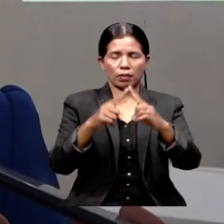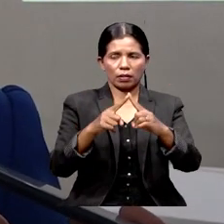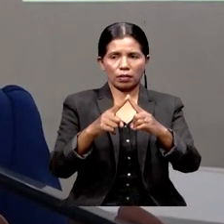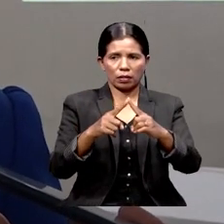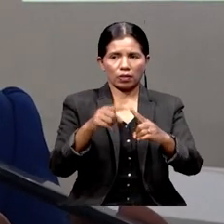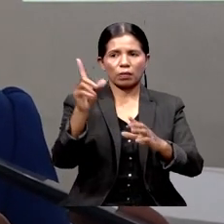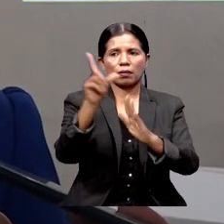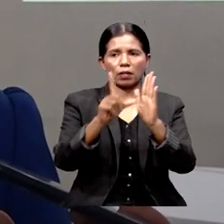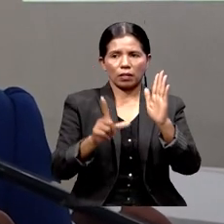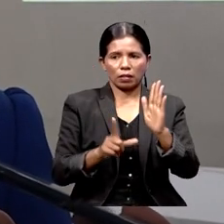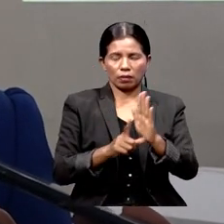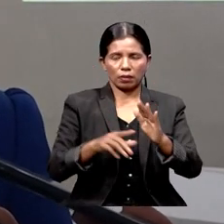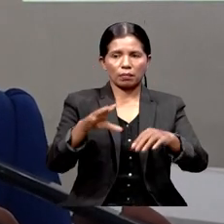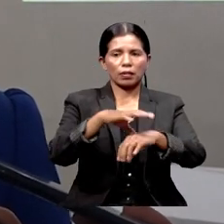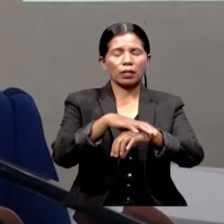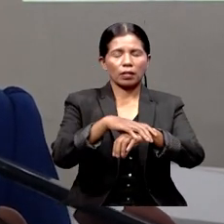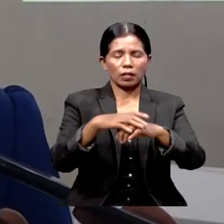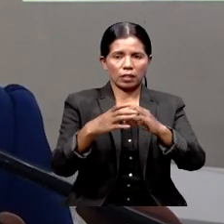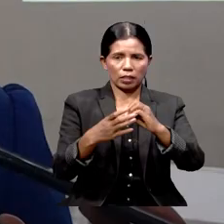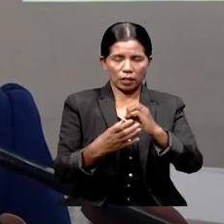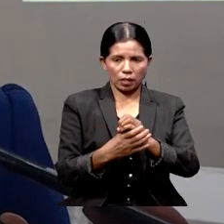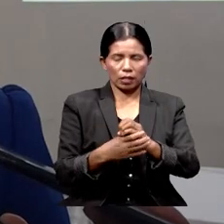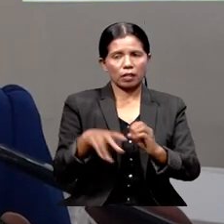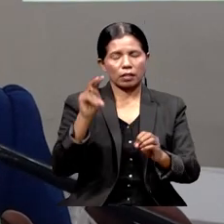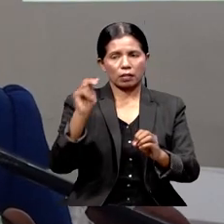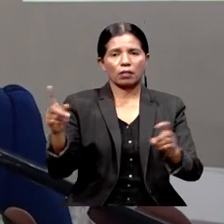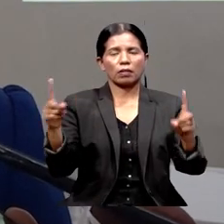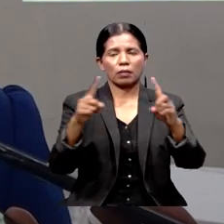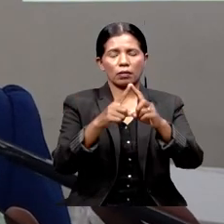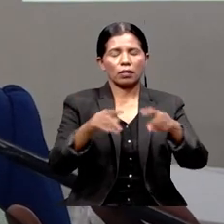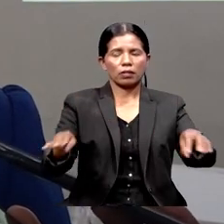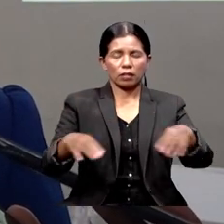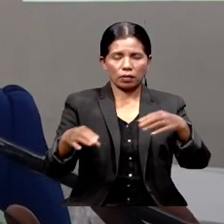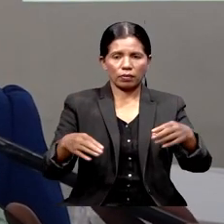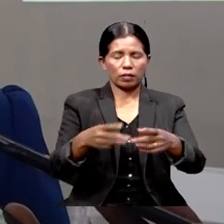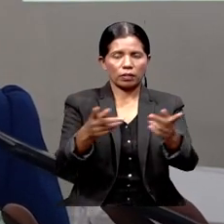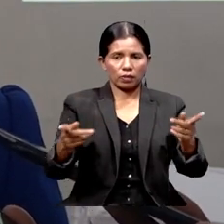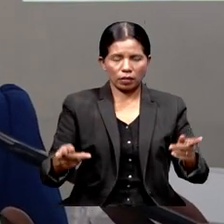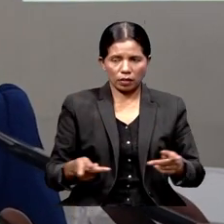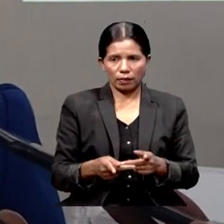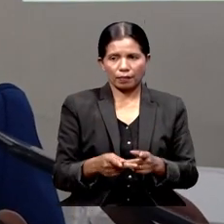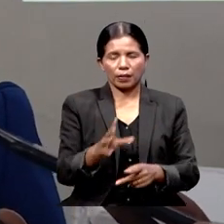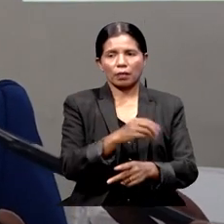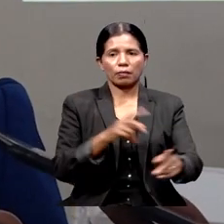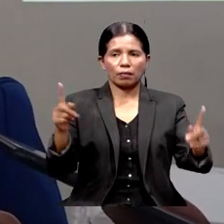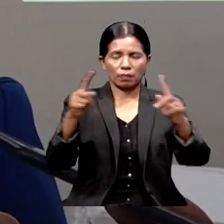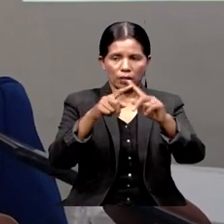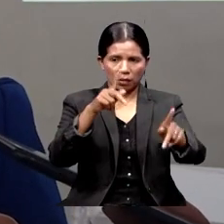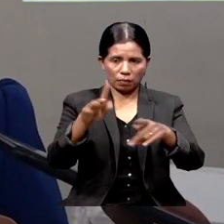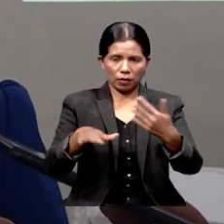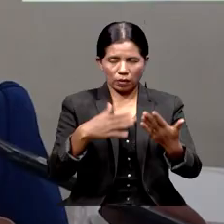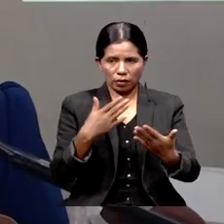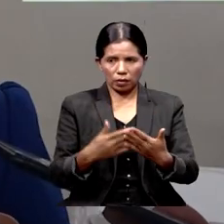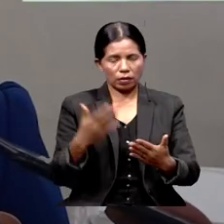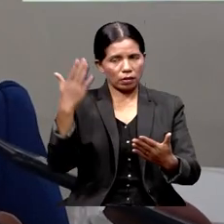li rainia no ba serviço resisto na tara dunia ba komunidade